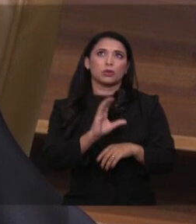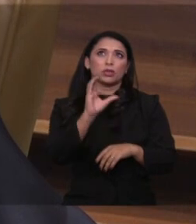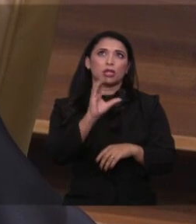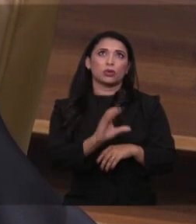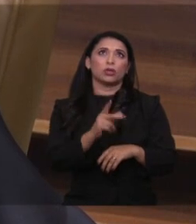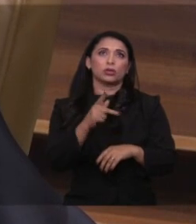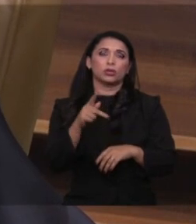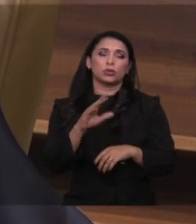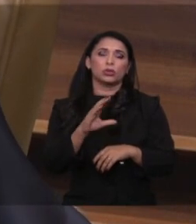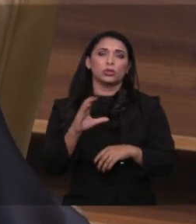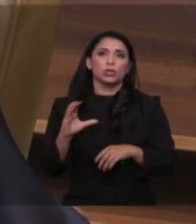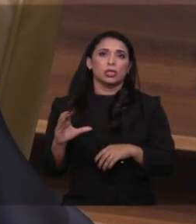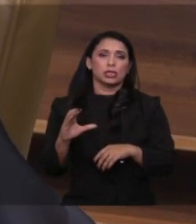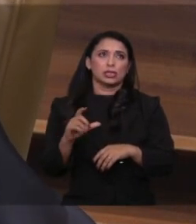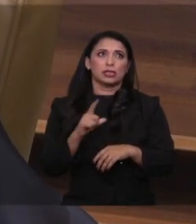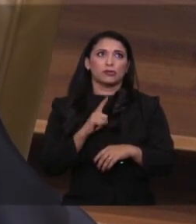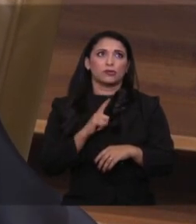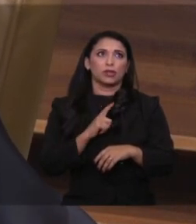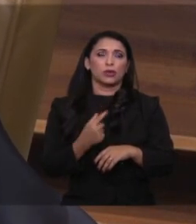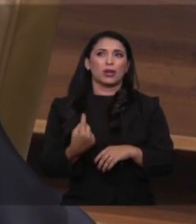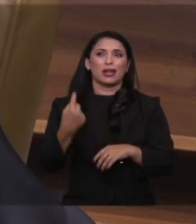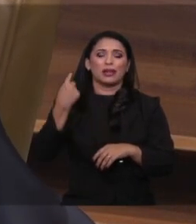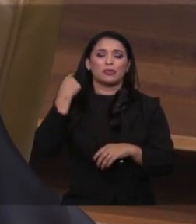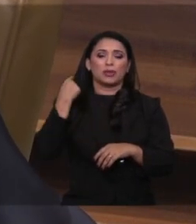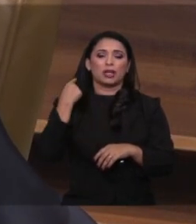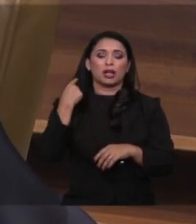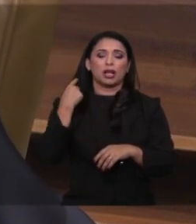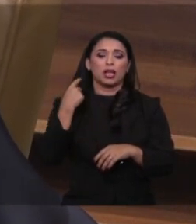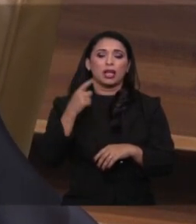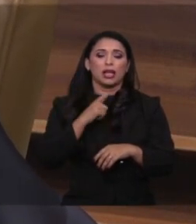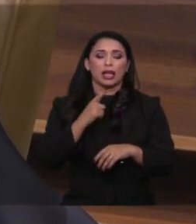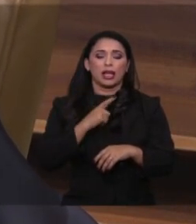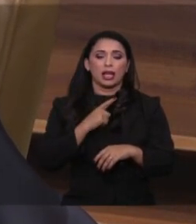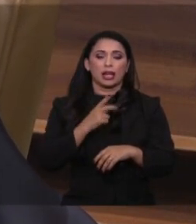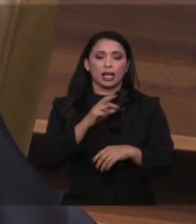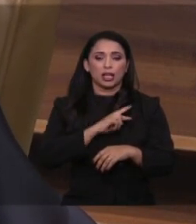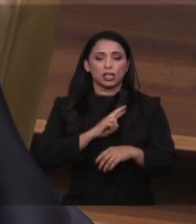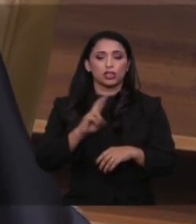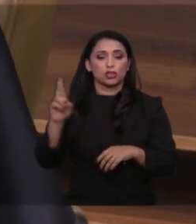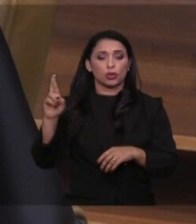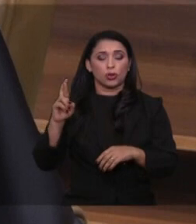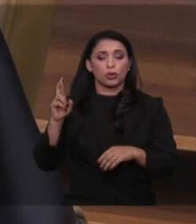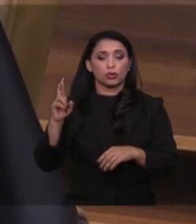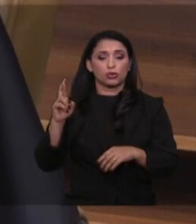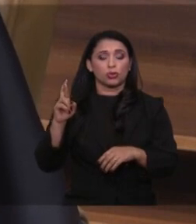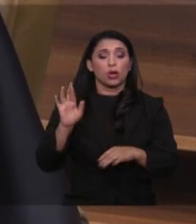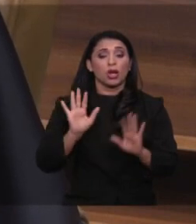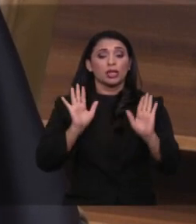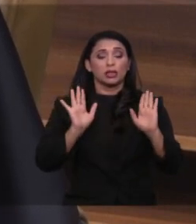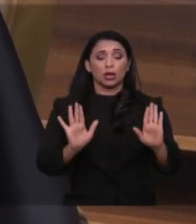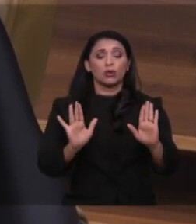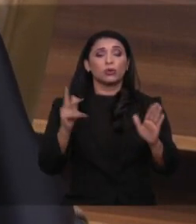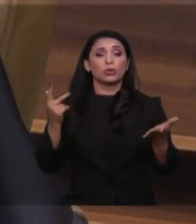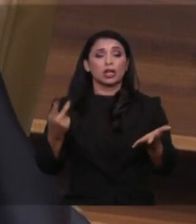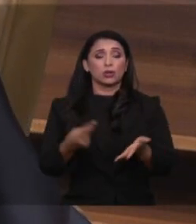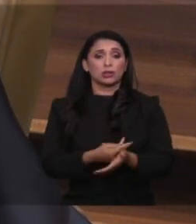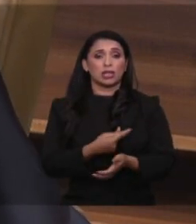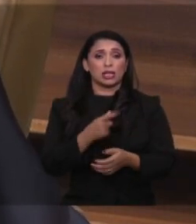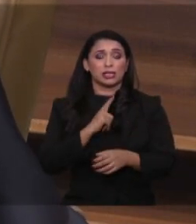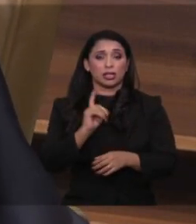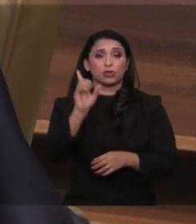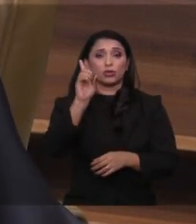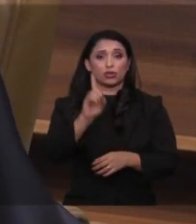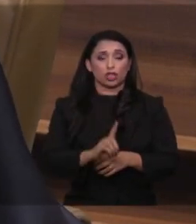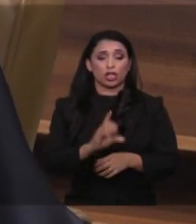Civil paralelo, era o canônico, pelo menos até a República, a promoção da República, o fato é que no